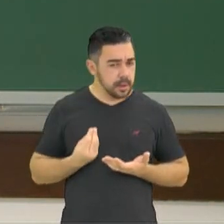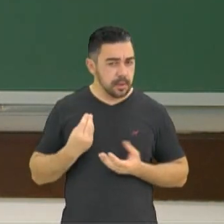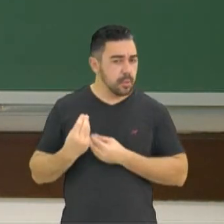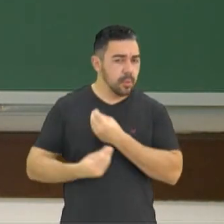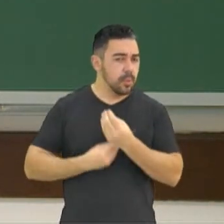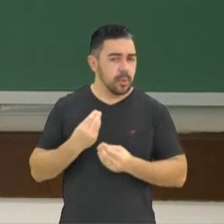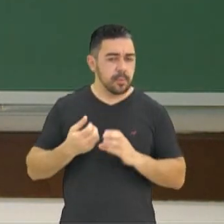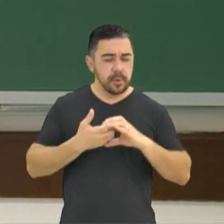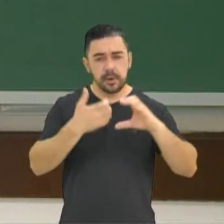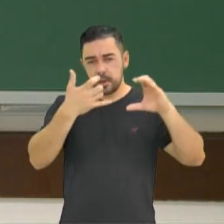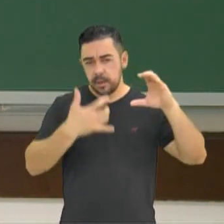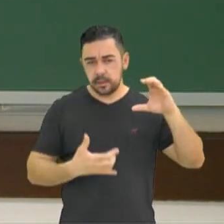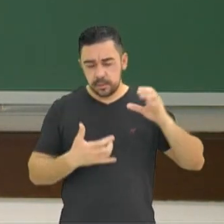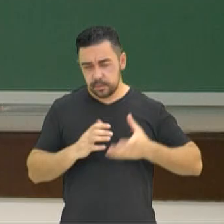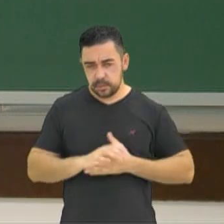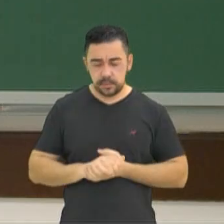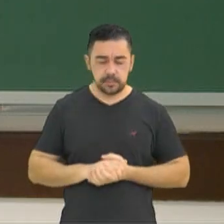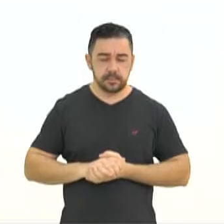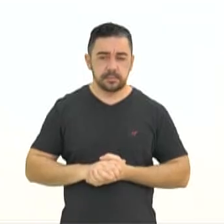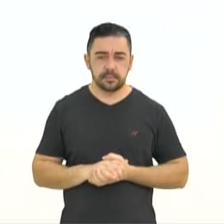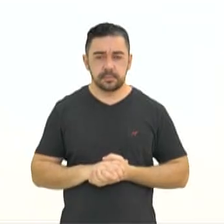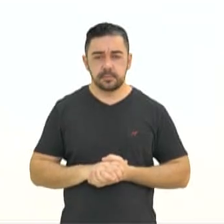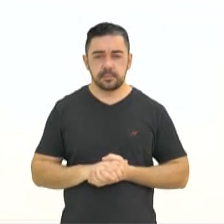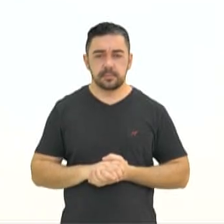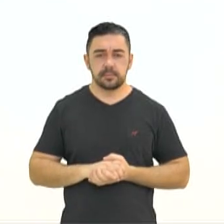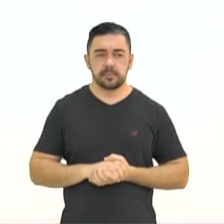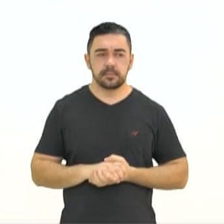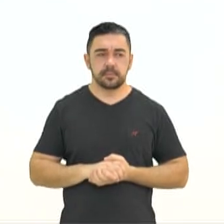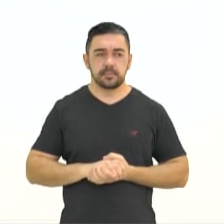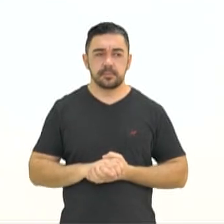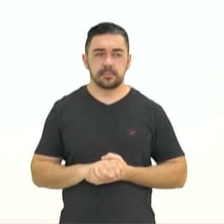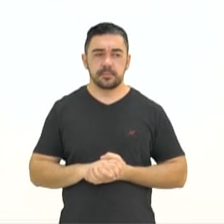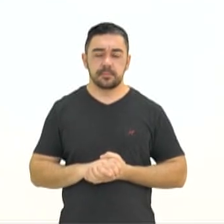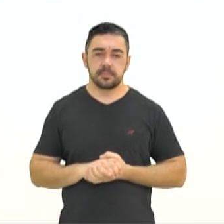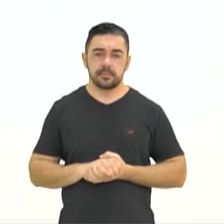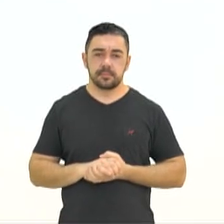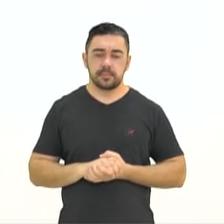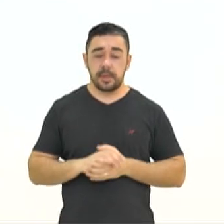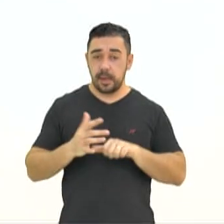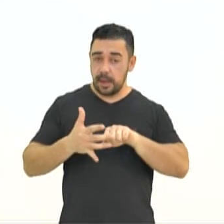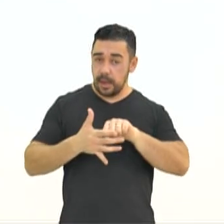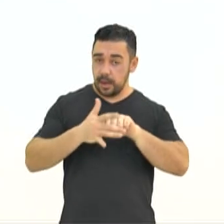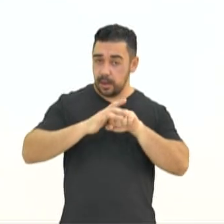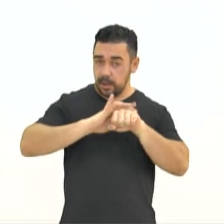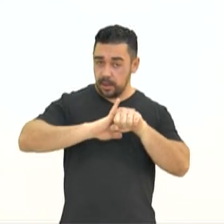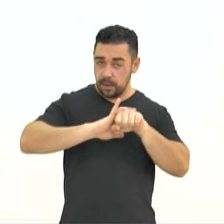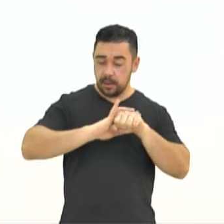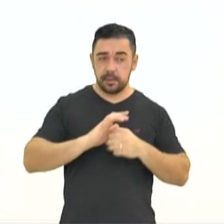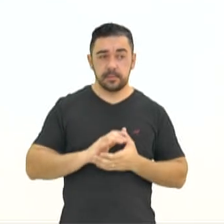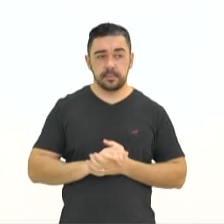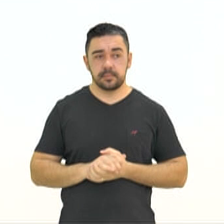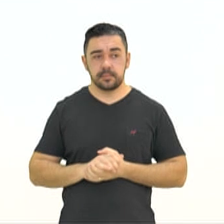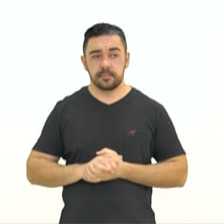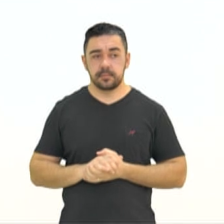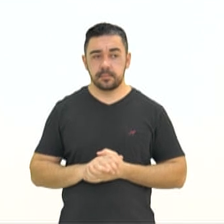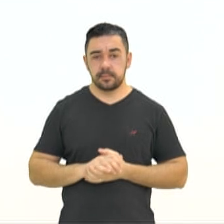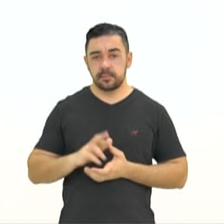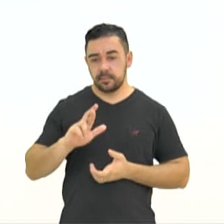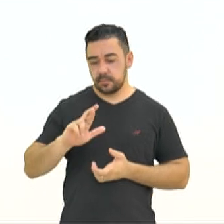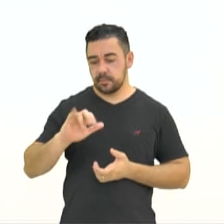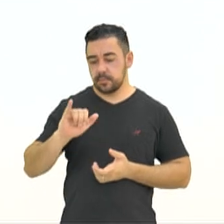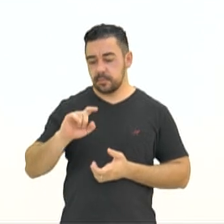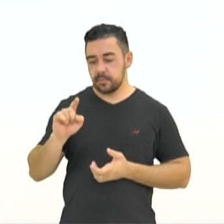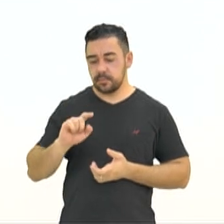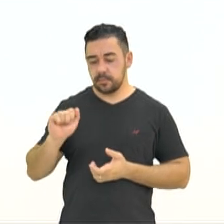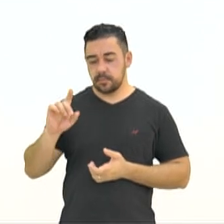características do cabelo, o que, que a gente utiliza? Calvo ou calva. Então, careca. Rizado, que é o